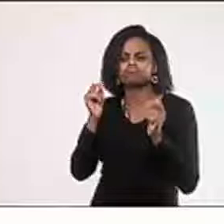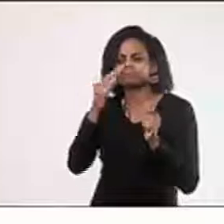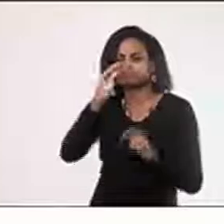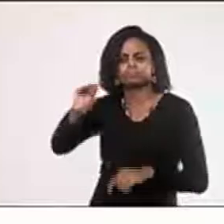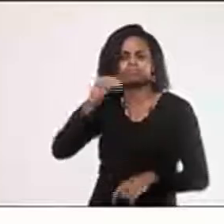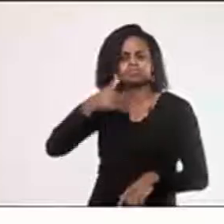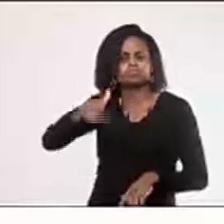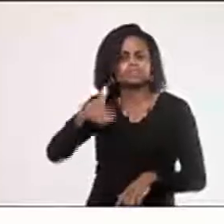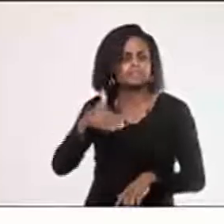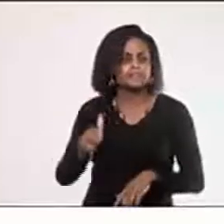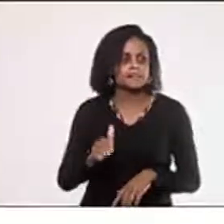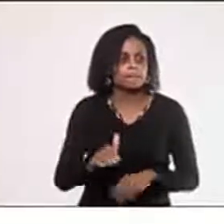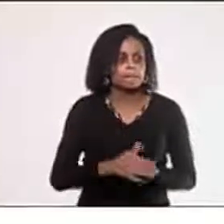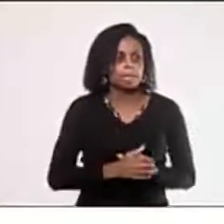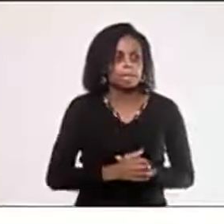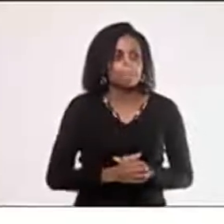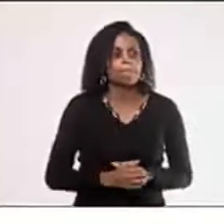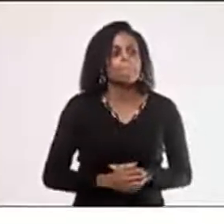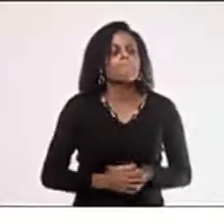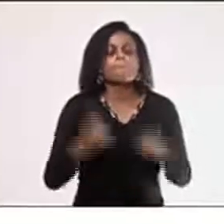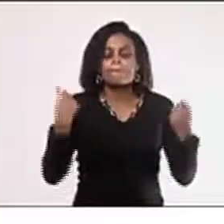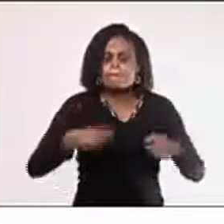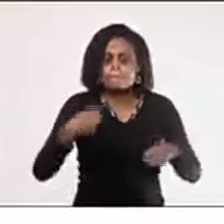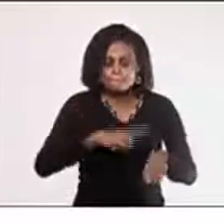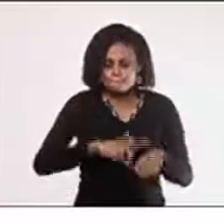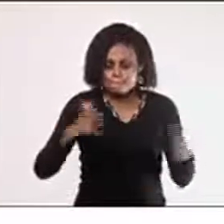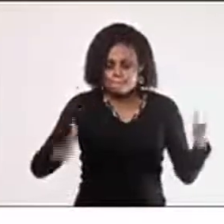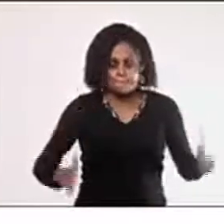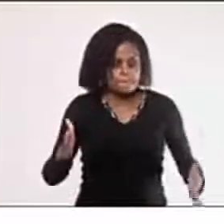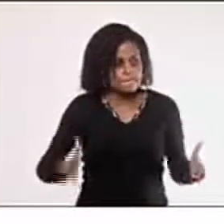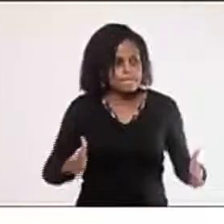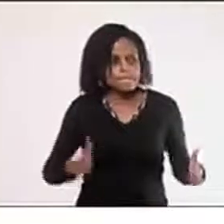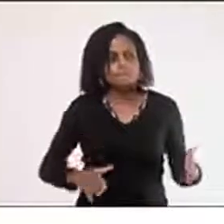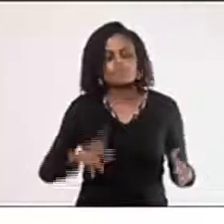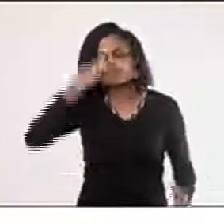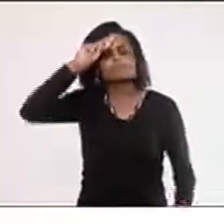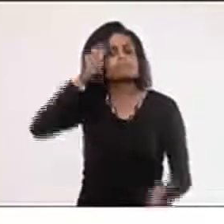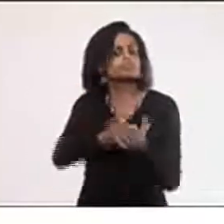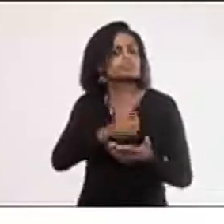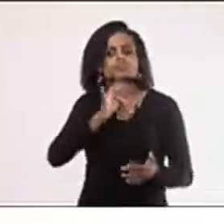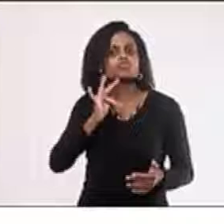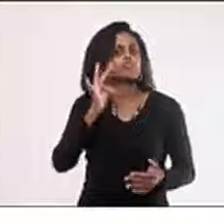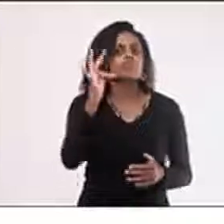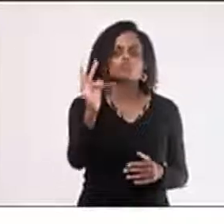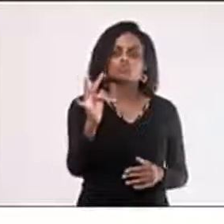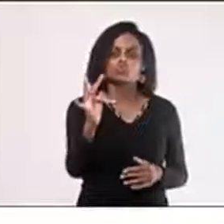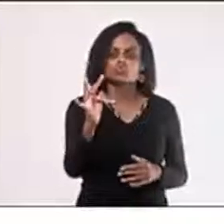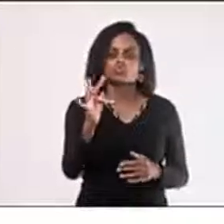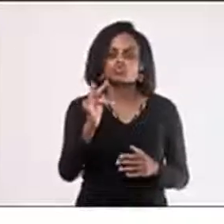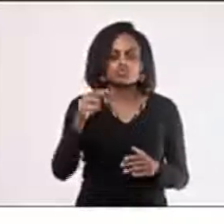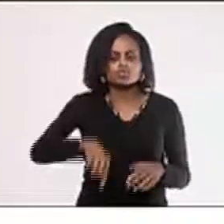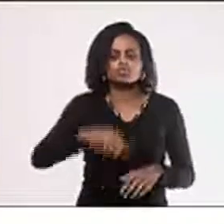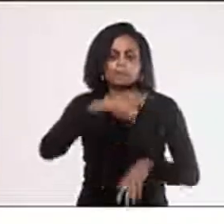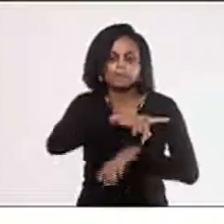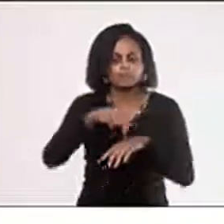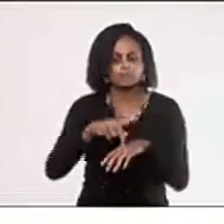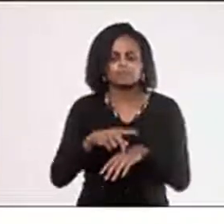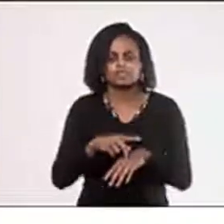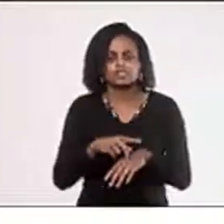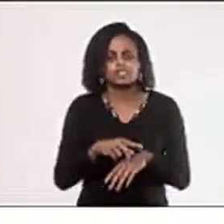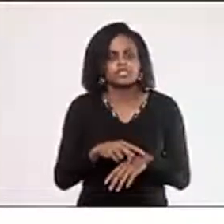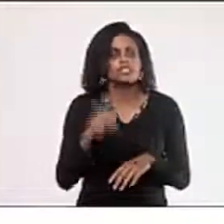dela. Precisamos, nesse momento, decidir o futuro que segue o nosso país. E não